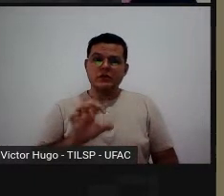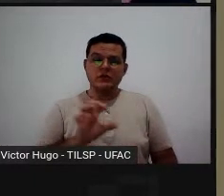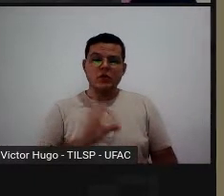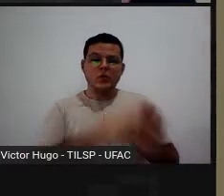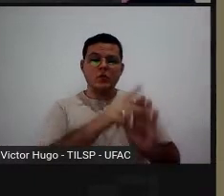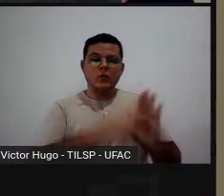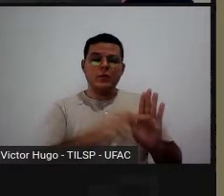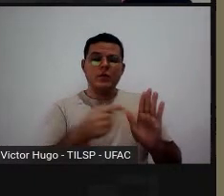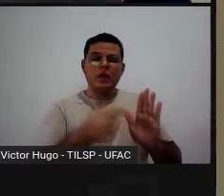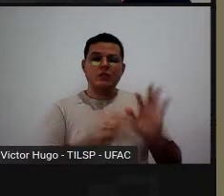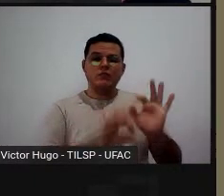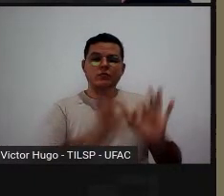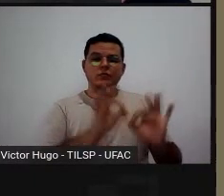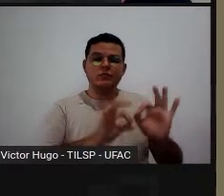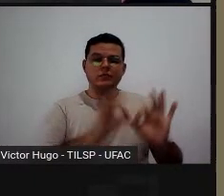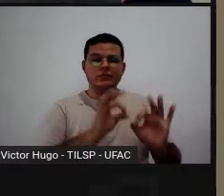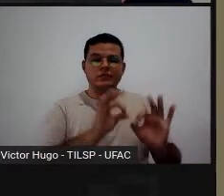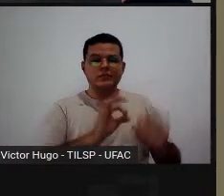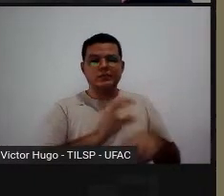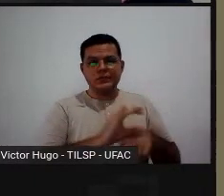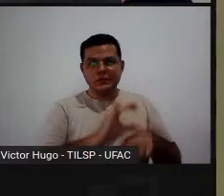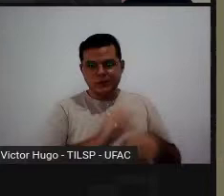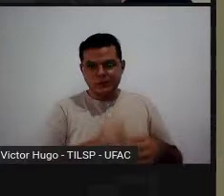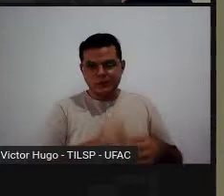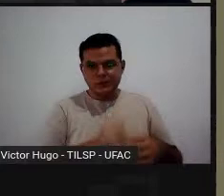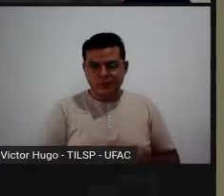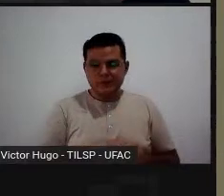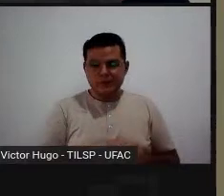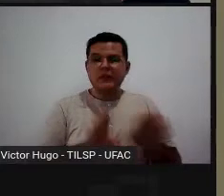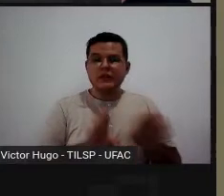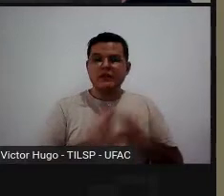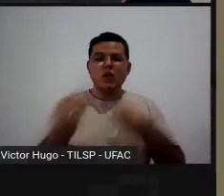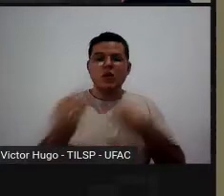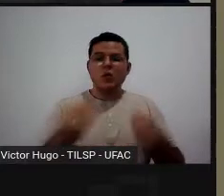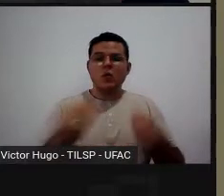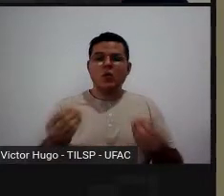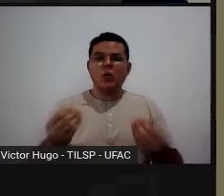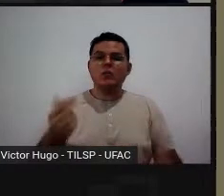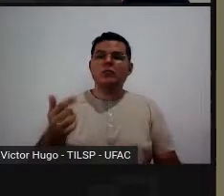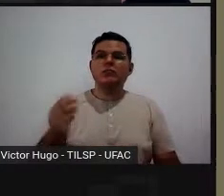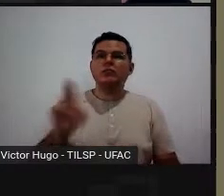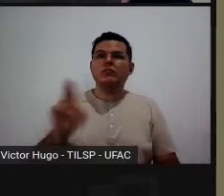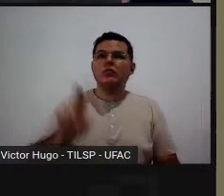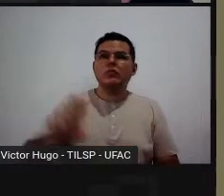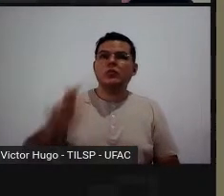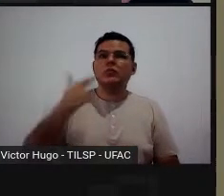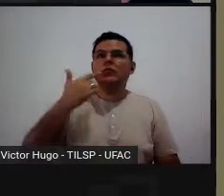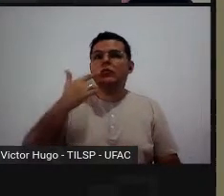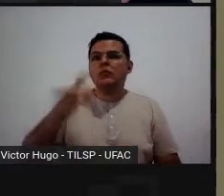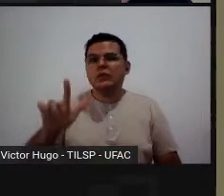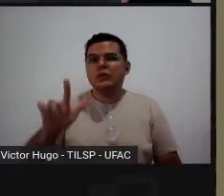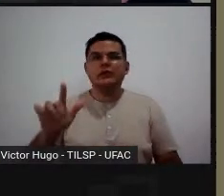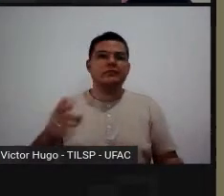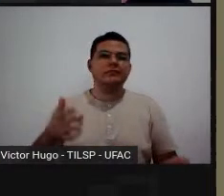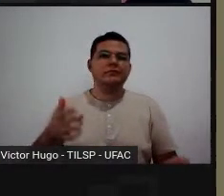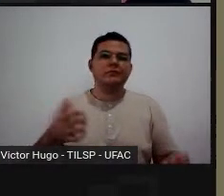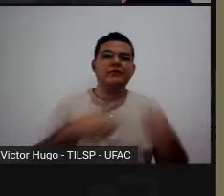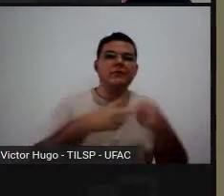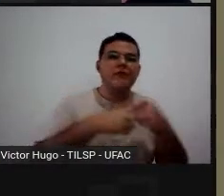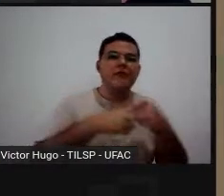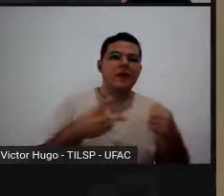materialidade linguística esses verbos, essas expressões que, de fato, demonstram